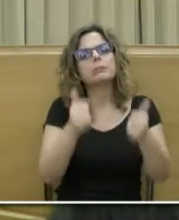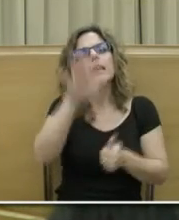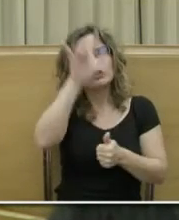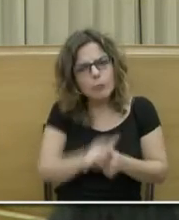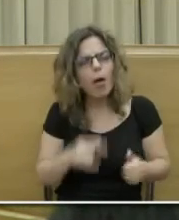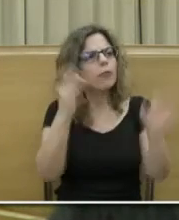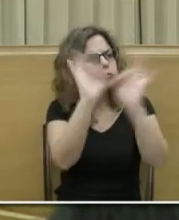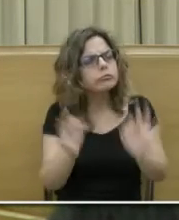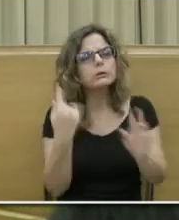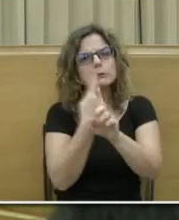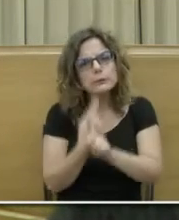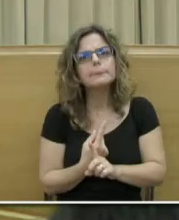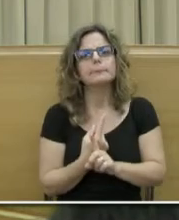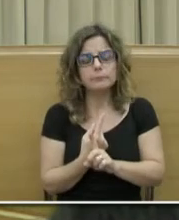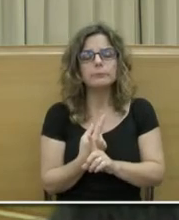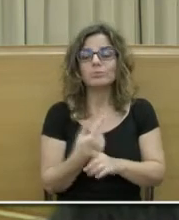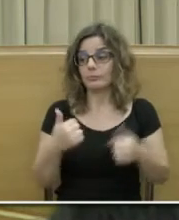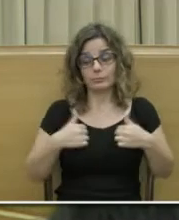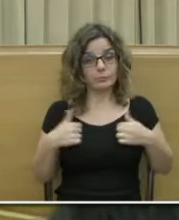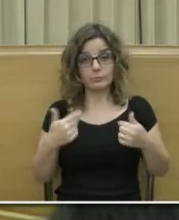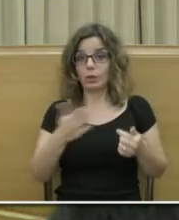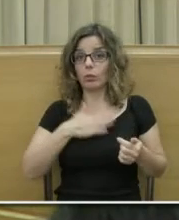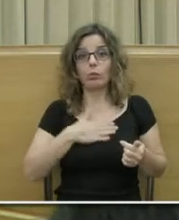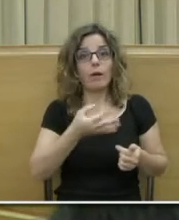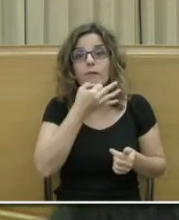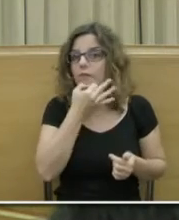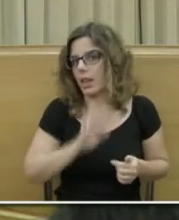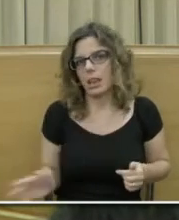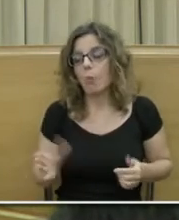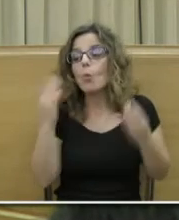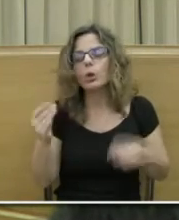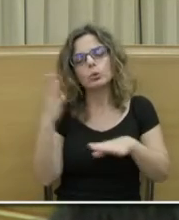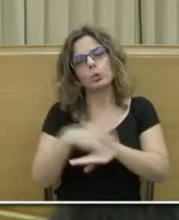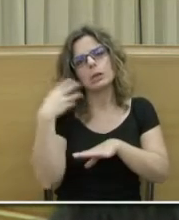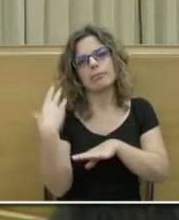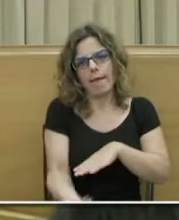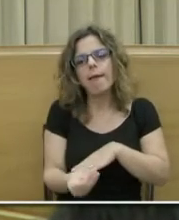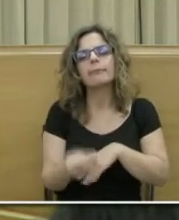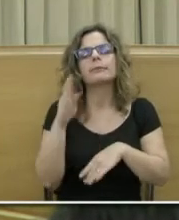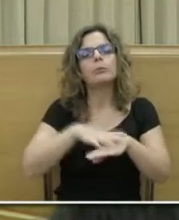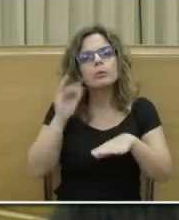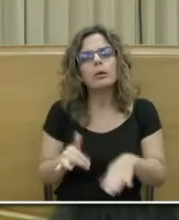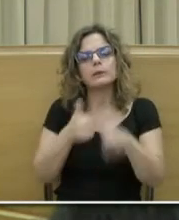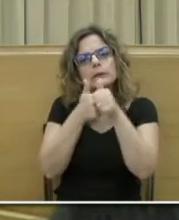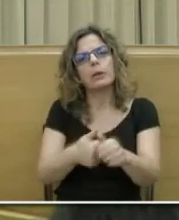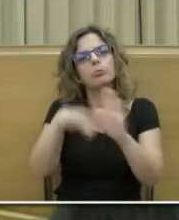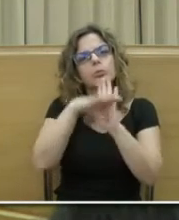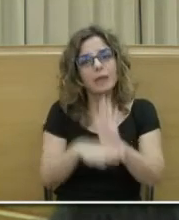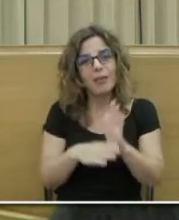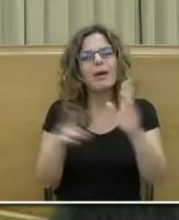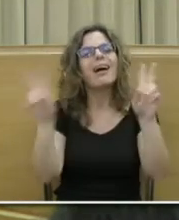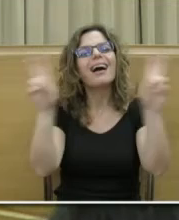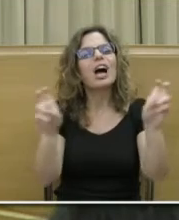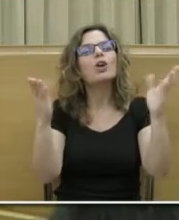e se eu já não quero abordar o atraso brutal quanto ao cumprimento do programa Escola Nova,